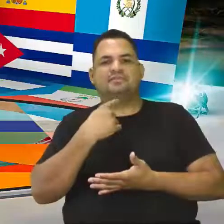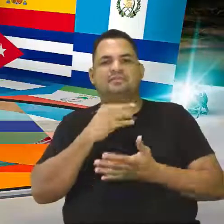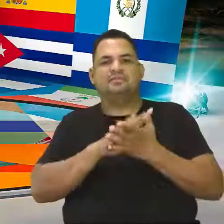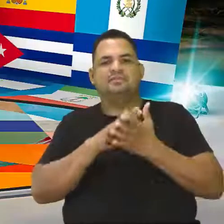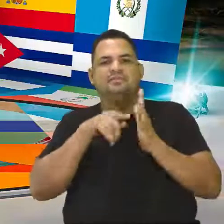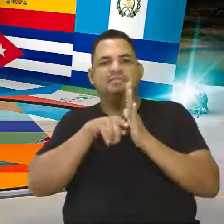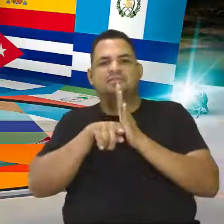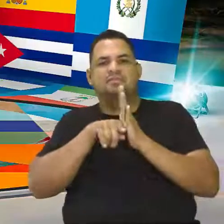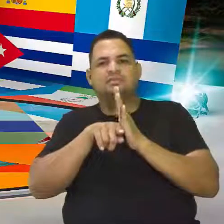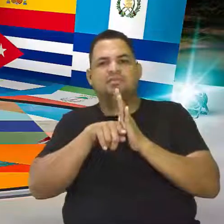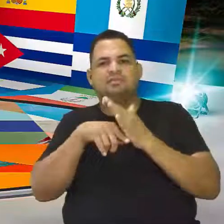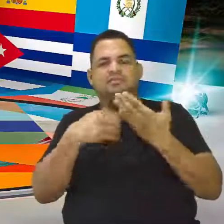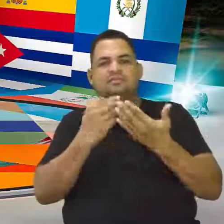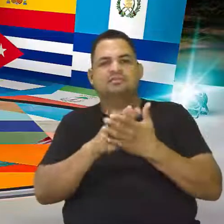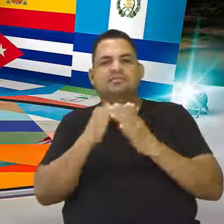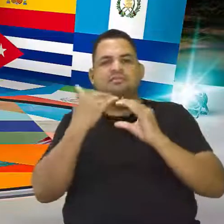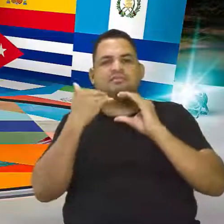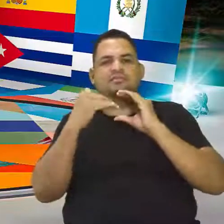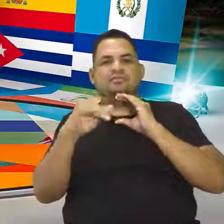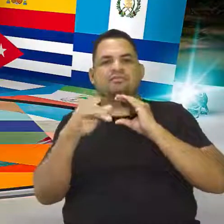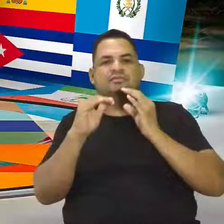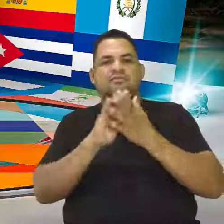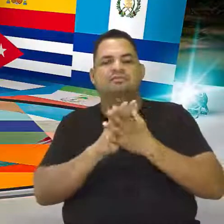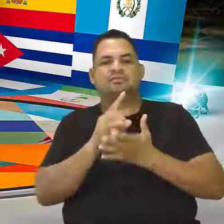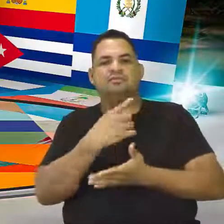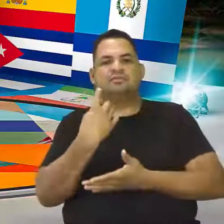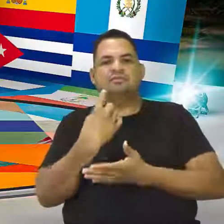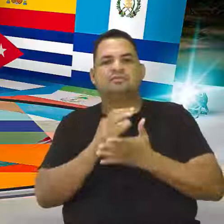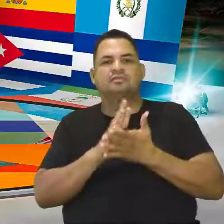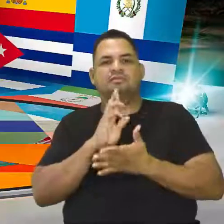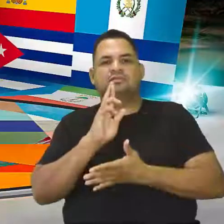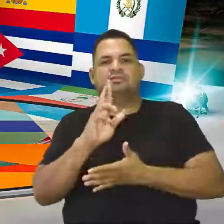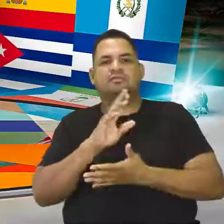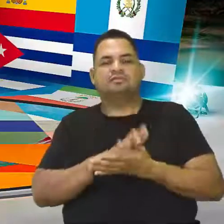nas referências ou manda aqui que a gente vai responder.